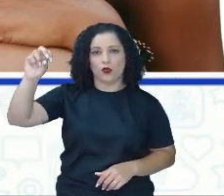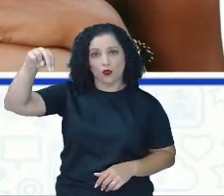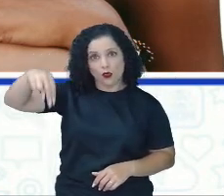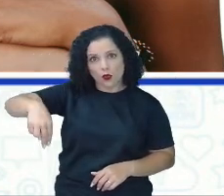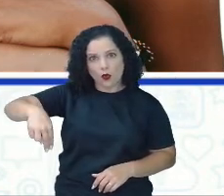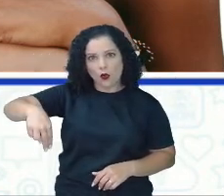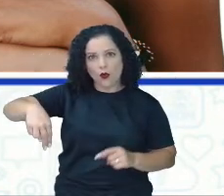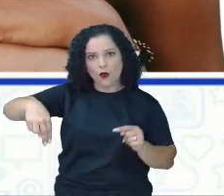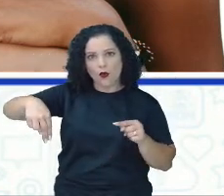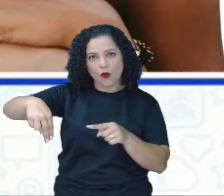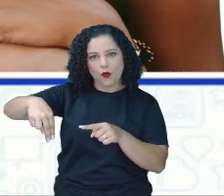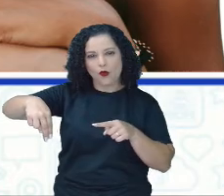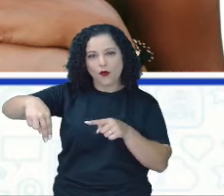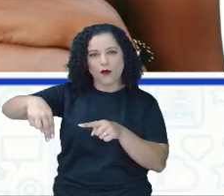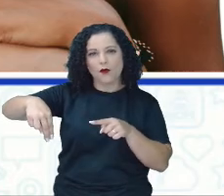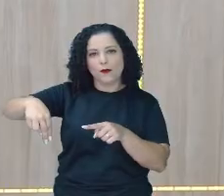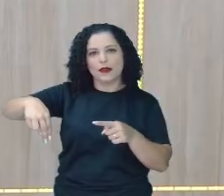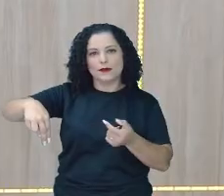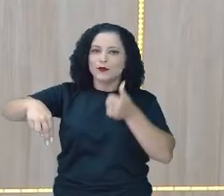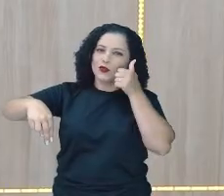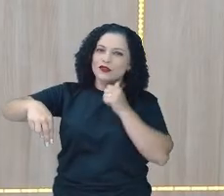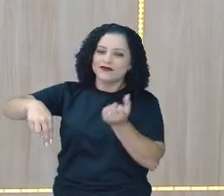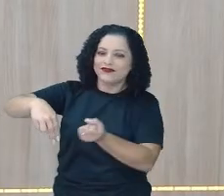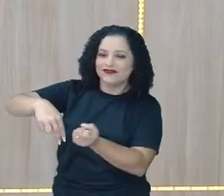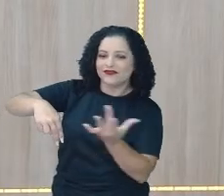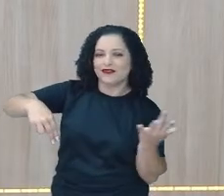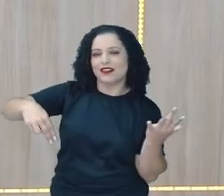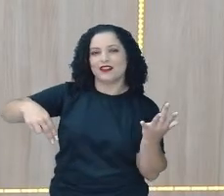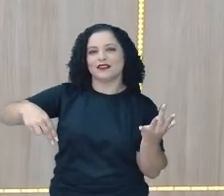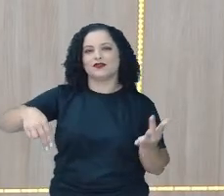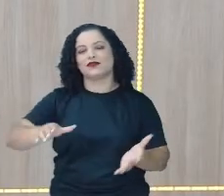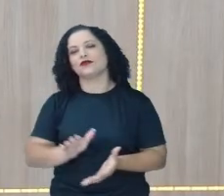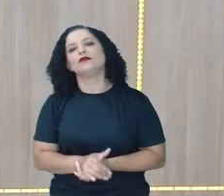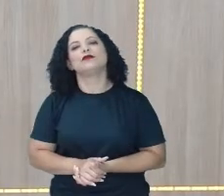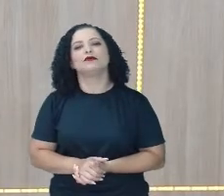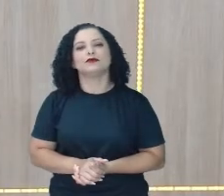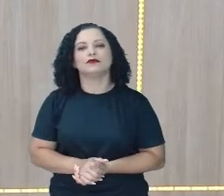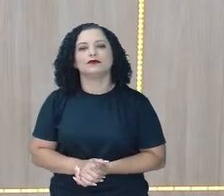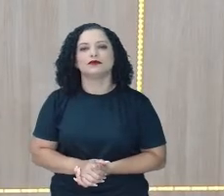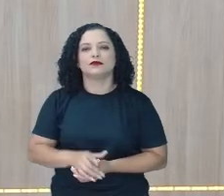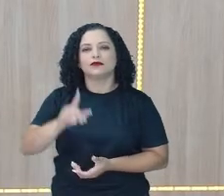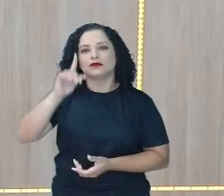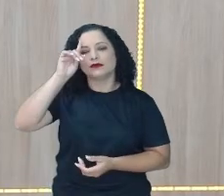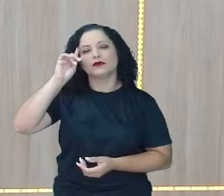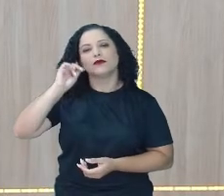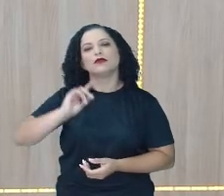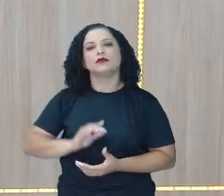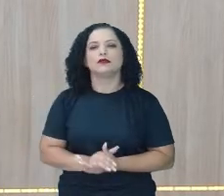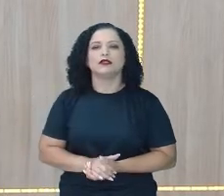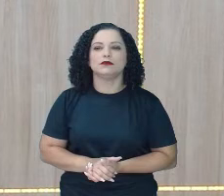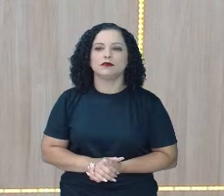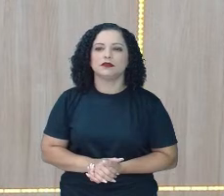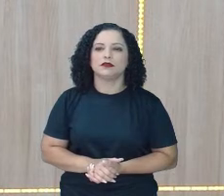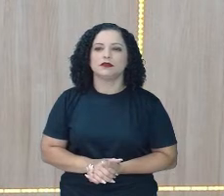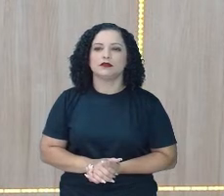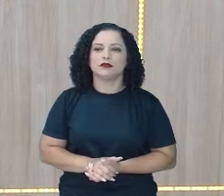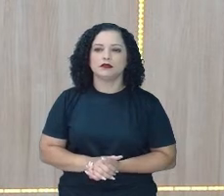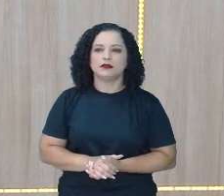ninguém esquece. Boa, misericórdia. O professor de ciência pode mostrar isso aqui melhor que a gente. Pois muito